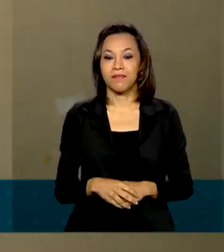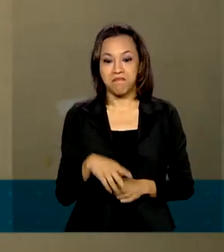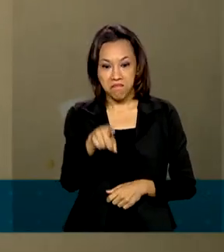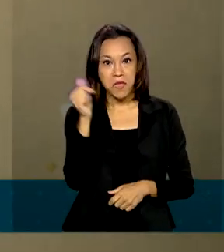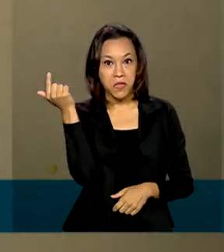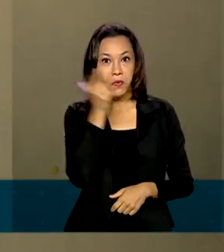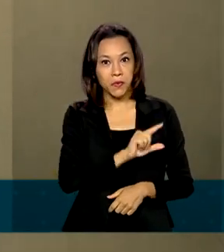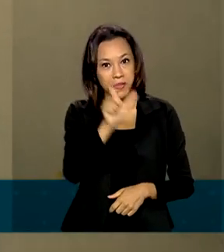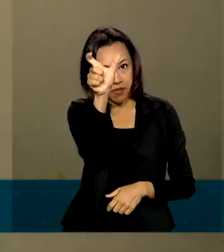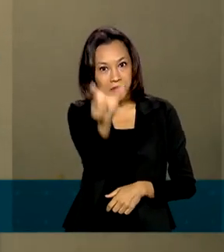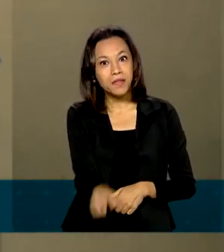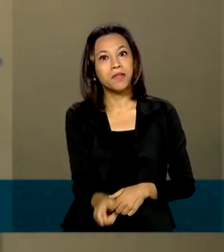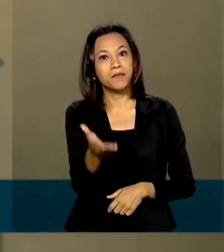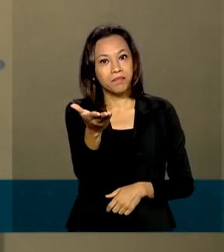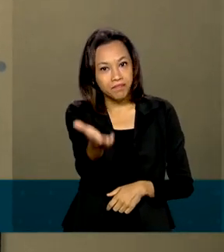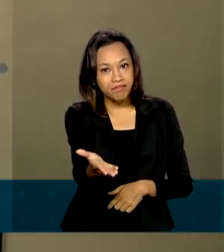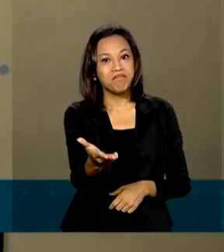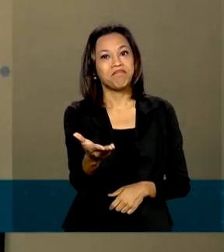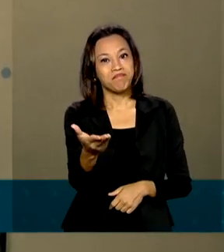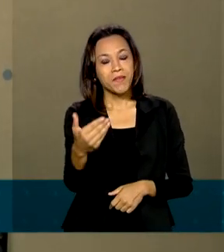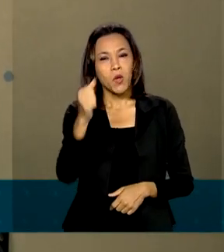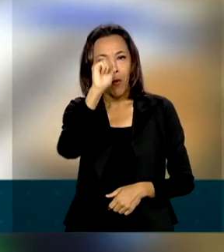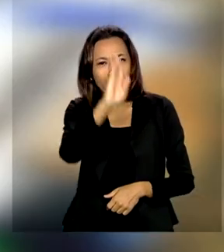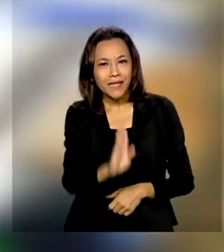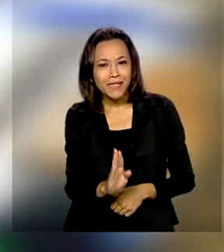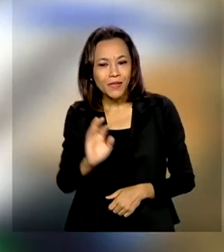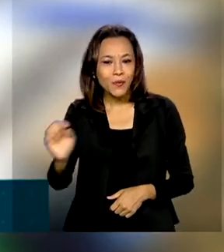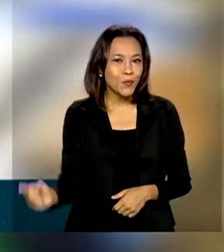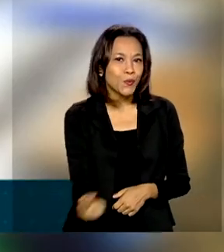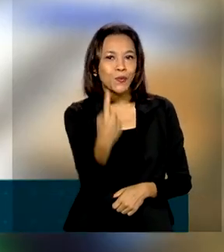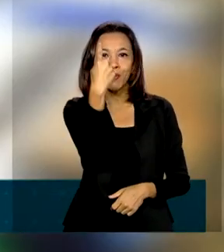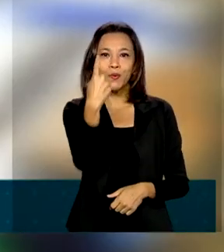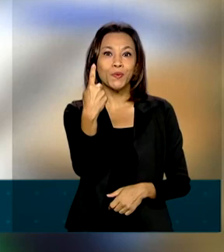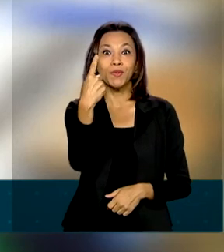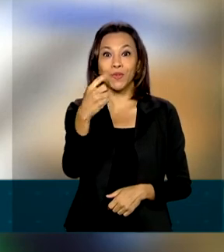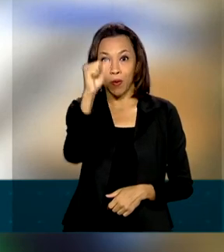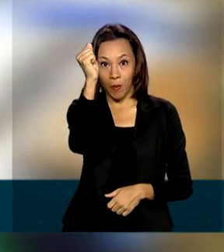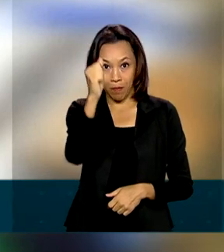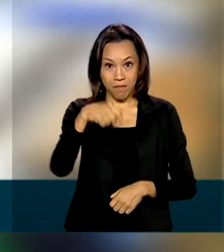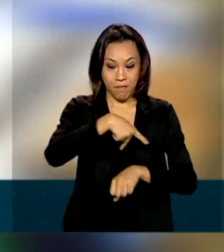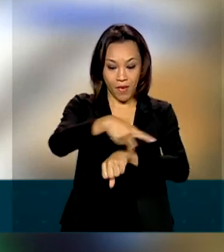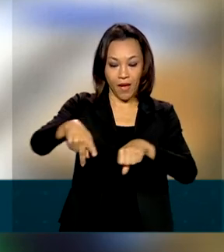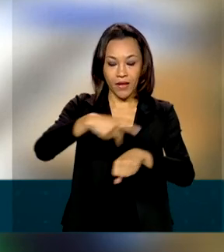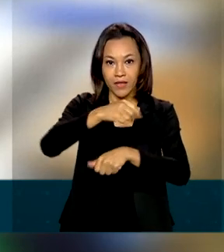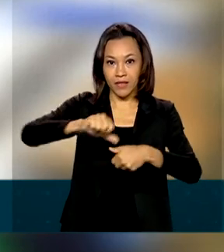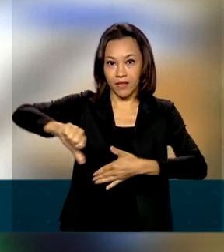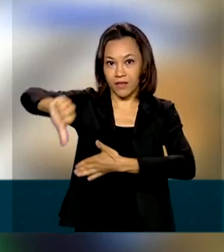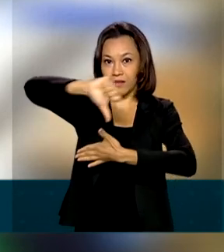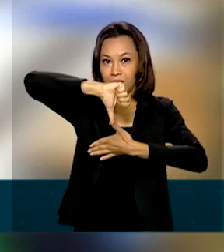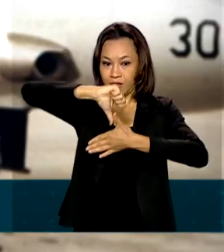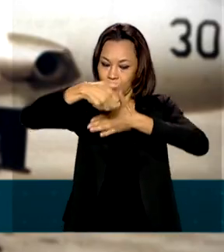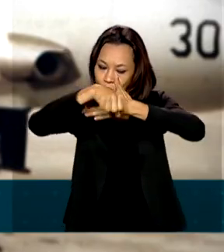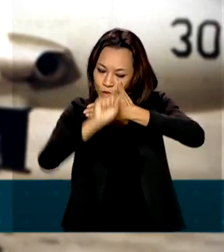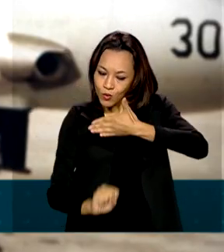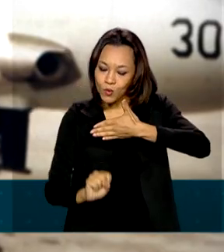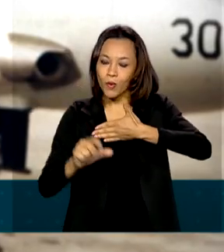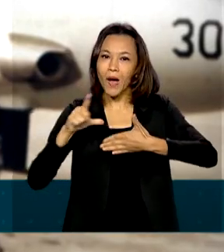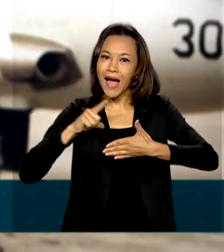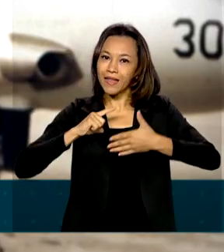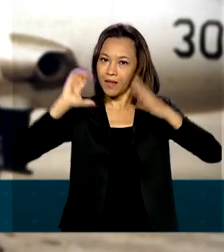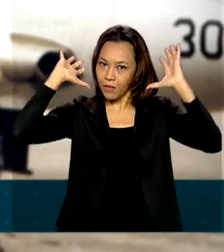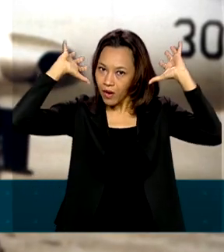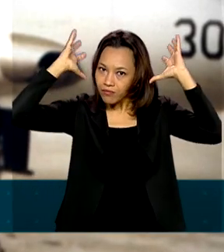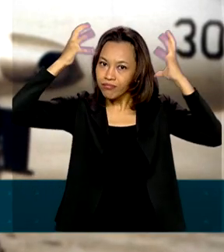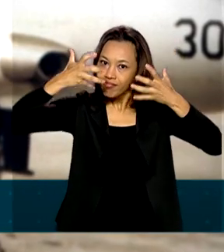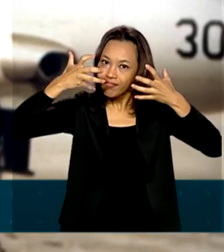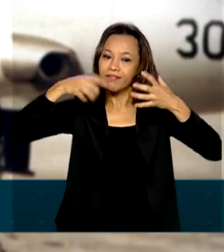ele conseguiu! Fez do Brasil o único país do Hemisfério Sul a ter um astronauta. Tudo